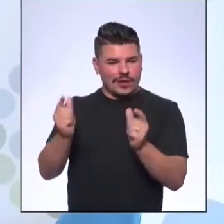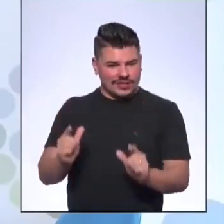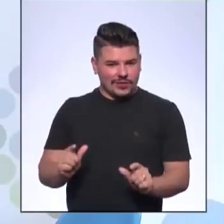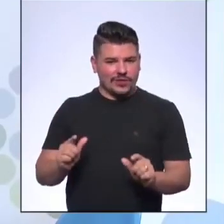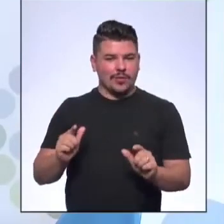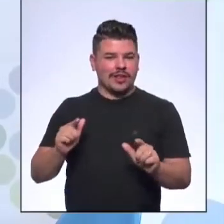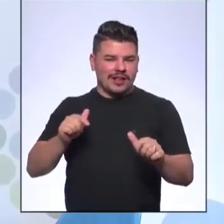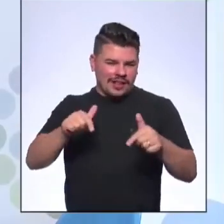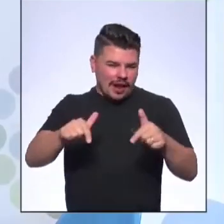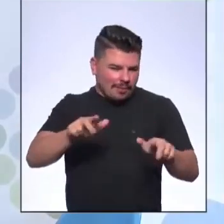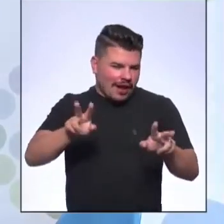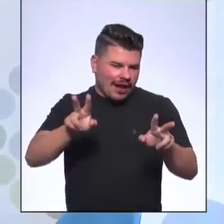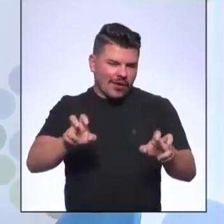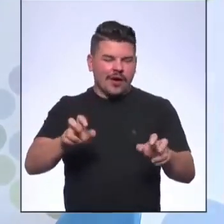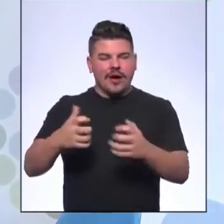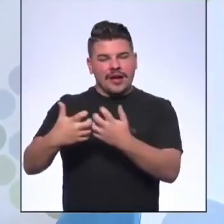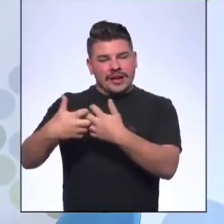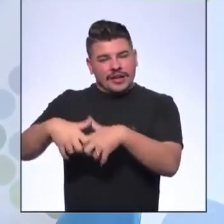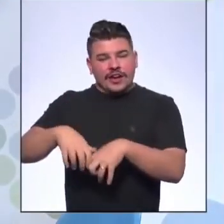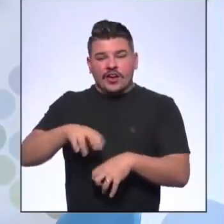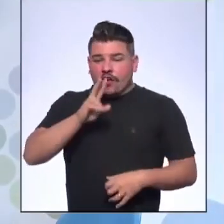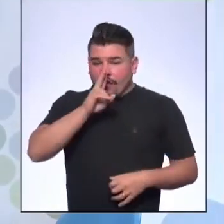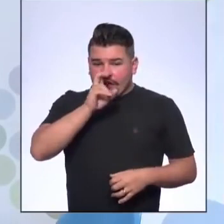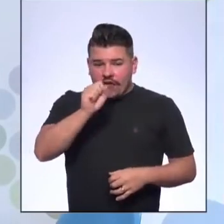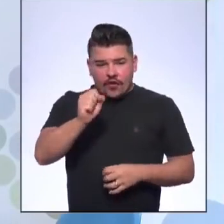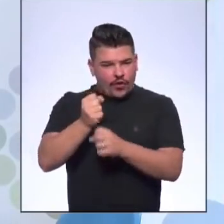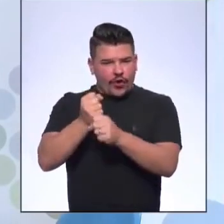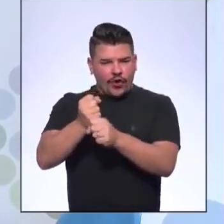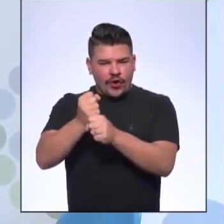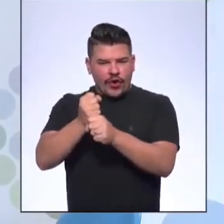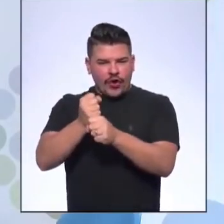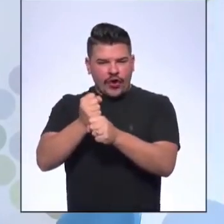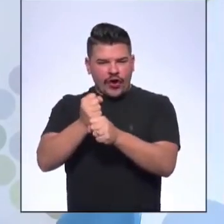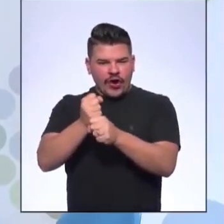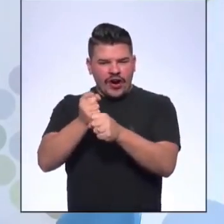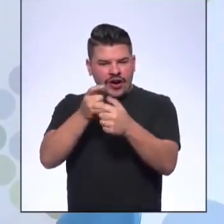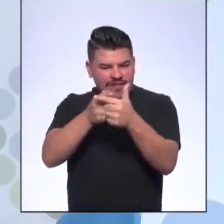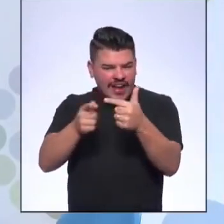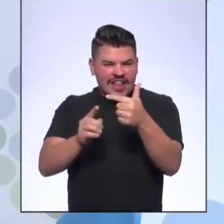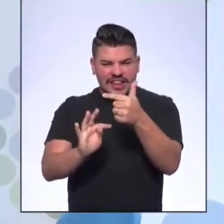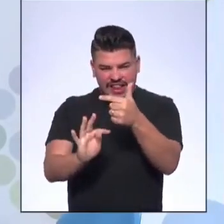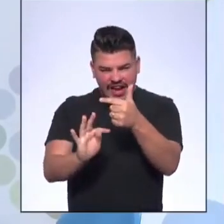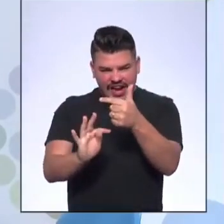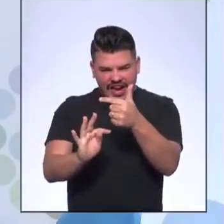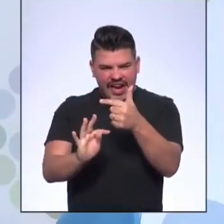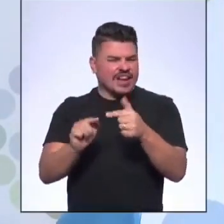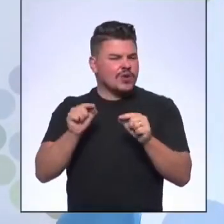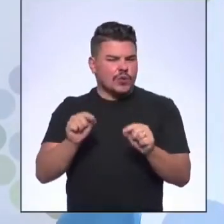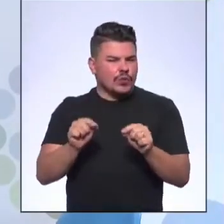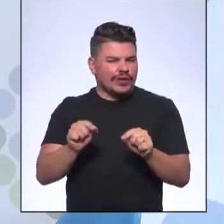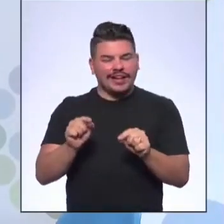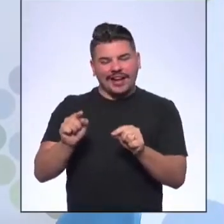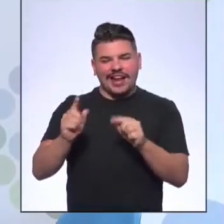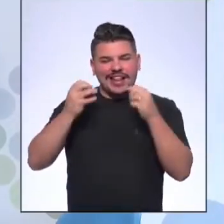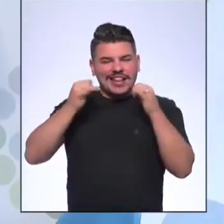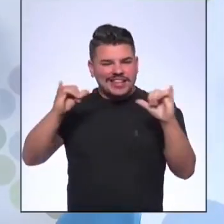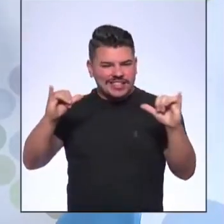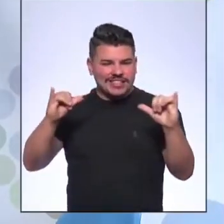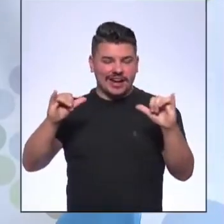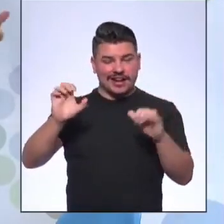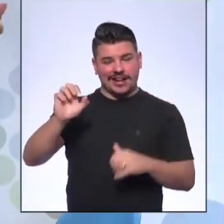mecânico, eu coloquei a força vezes deslocamento, tá? Aquela força ali é uma força no sentido aqui, ó. Lembra que energia, estamos de energia,